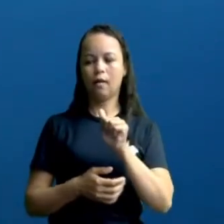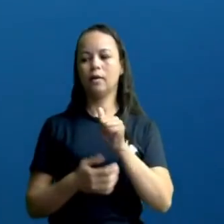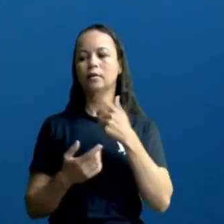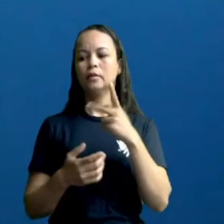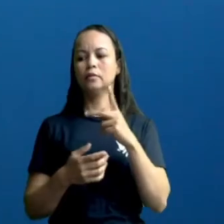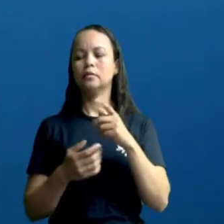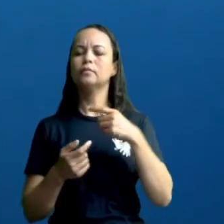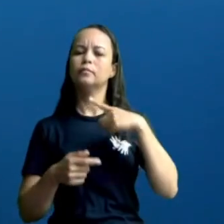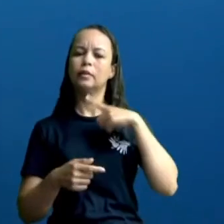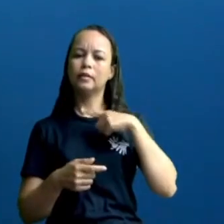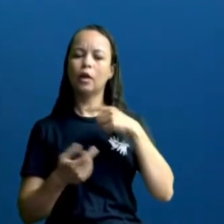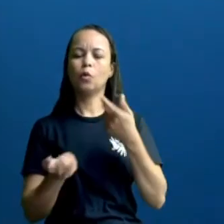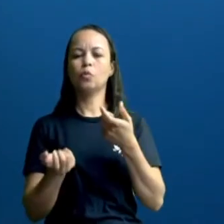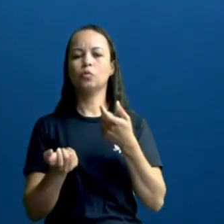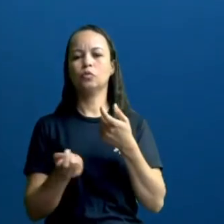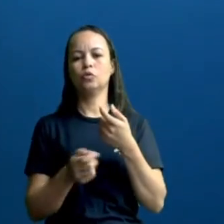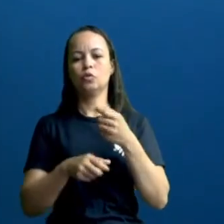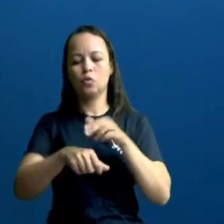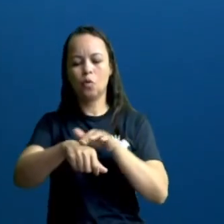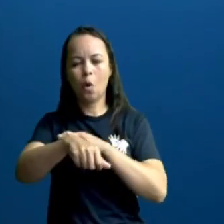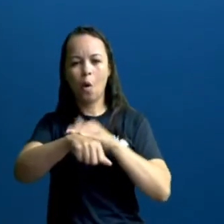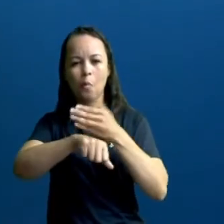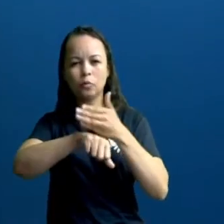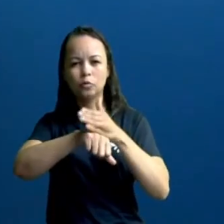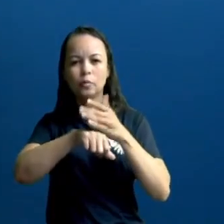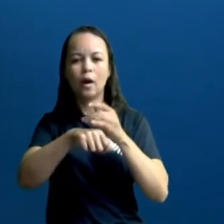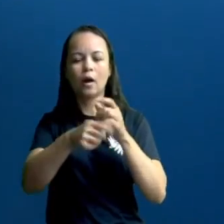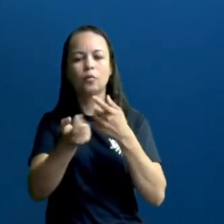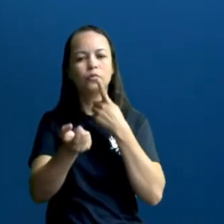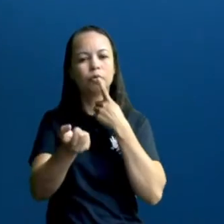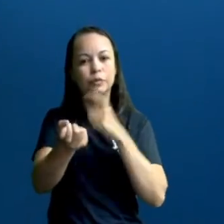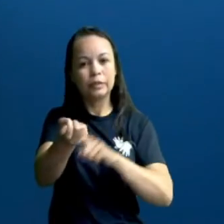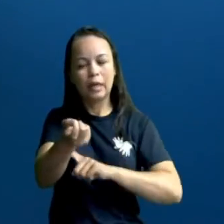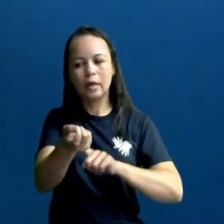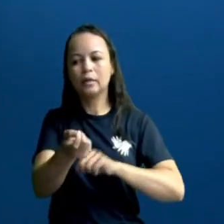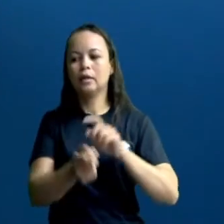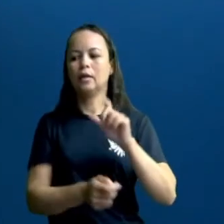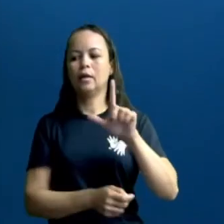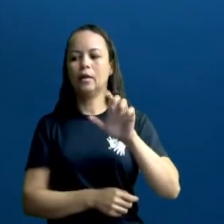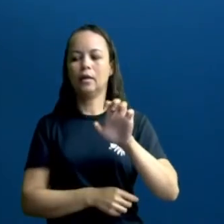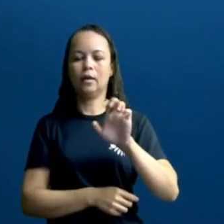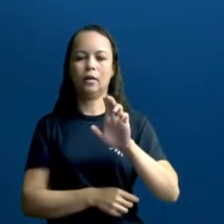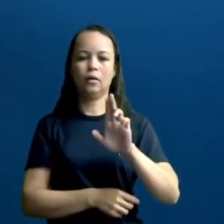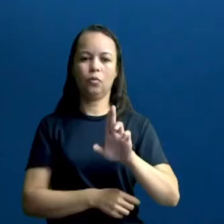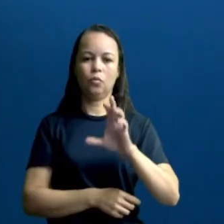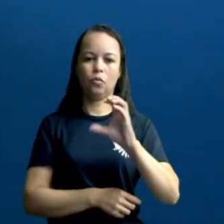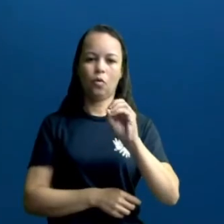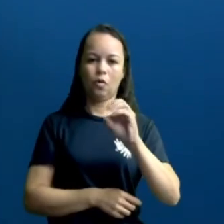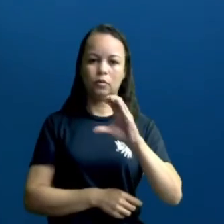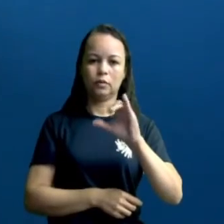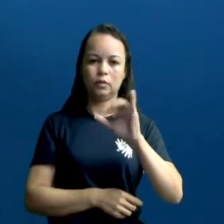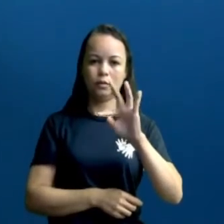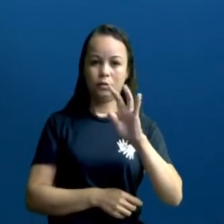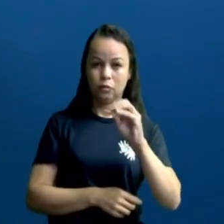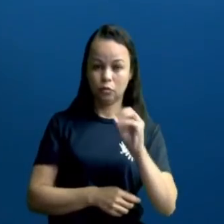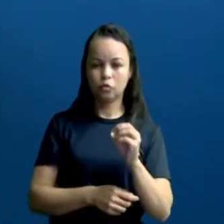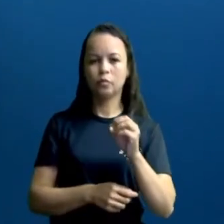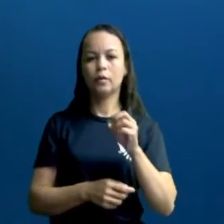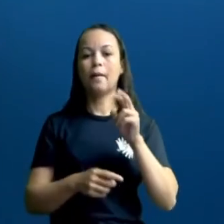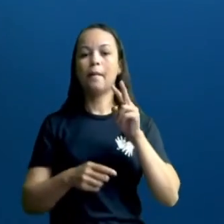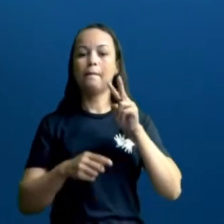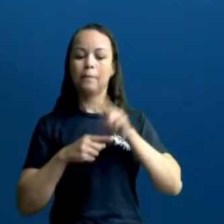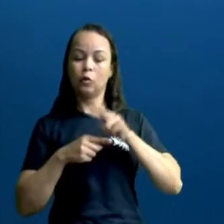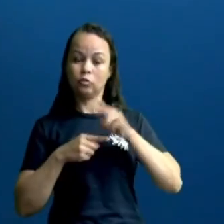de glóbulos brancos. Essas células são importantíssimas para o quê? Para manter justamente o nosso organismo protegido